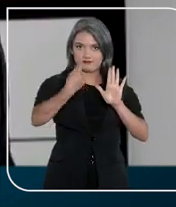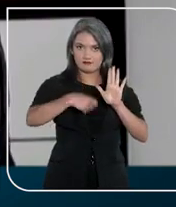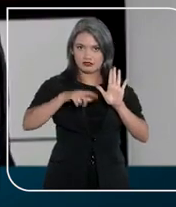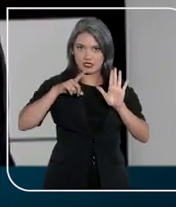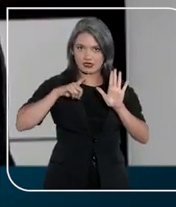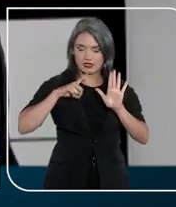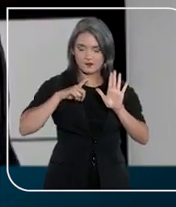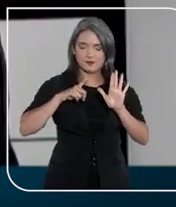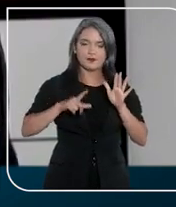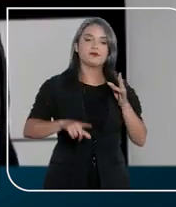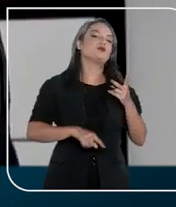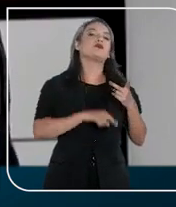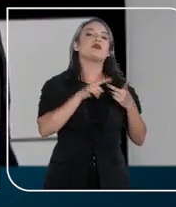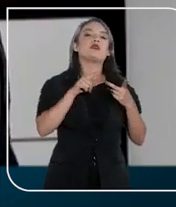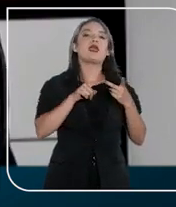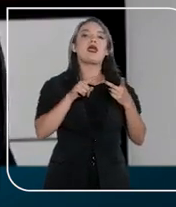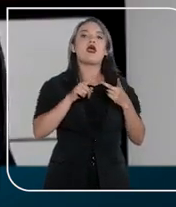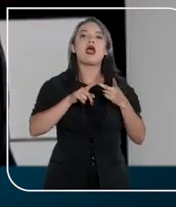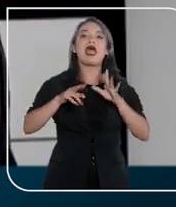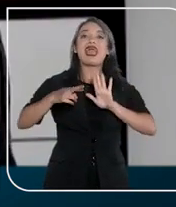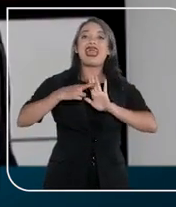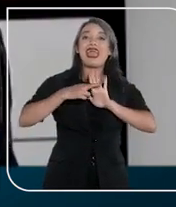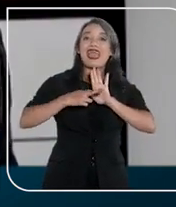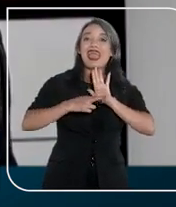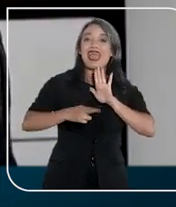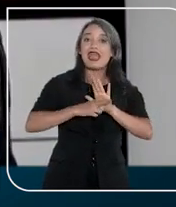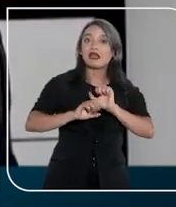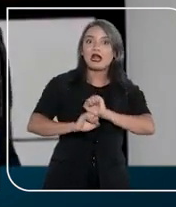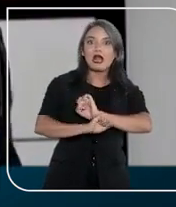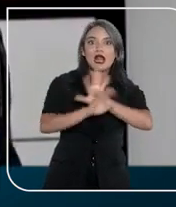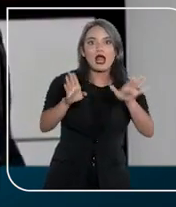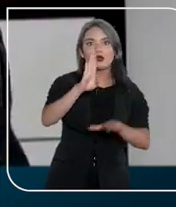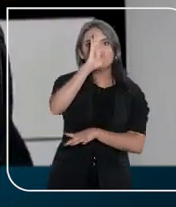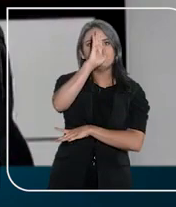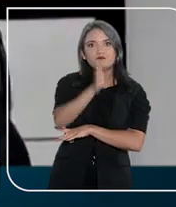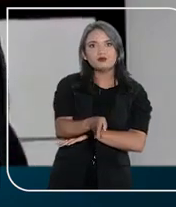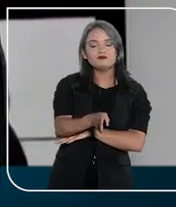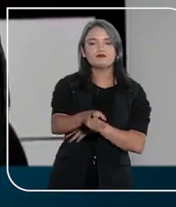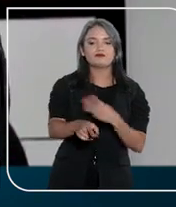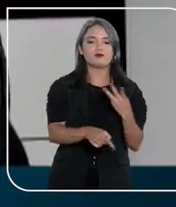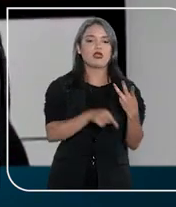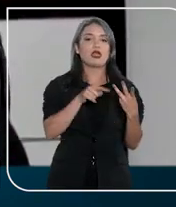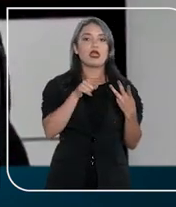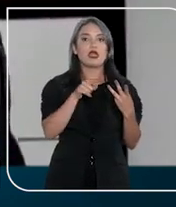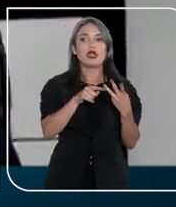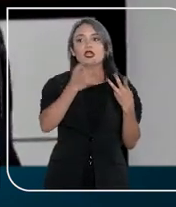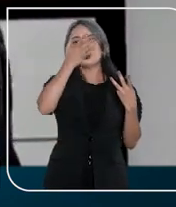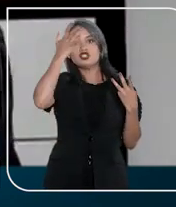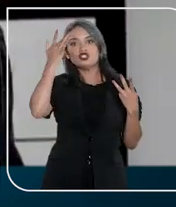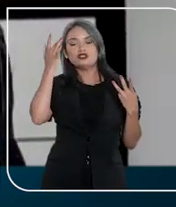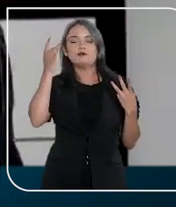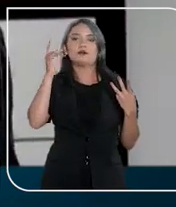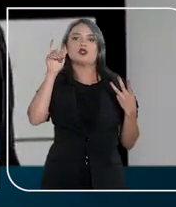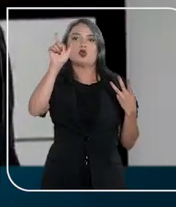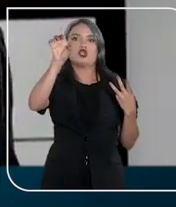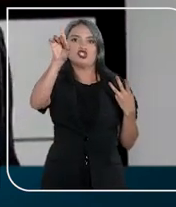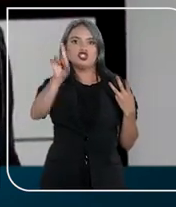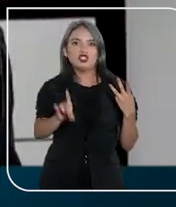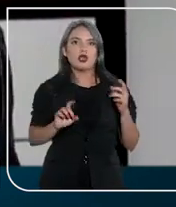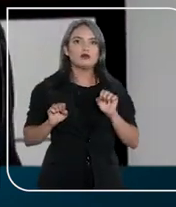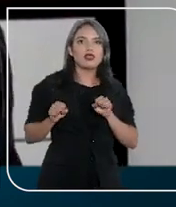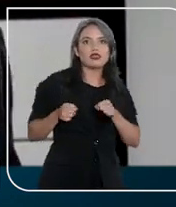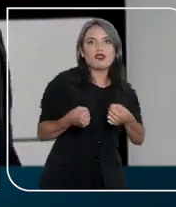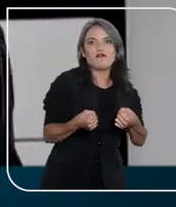vinculante 44, critérios objetivos e o direito à ampla defesa. Esse candidato tem que ter